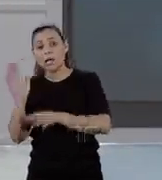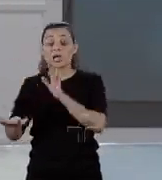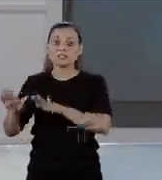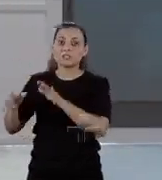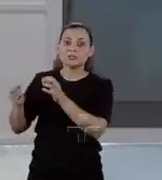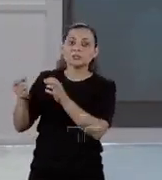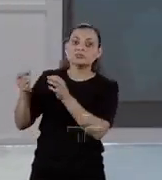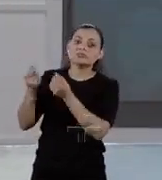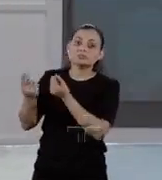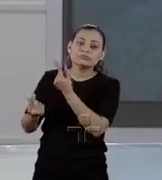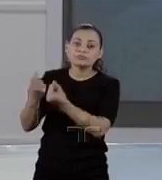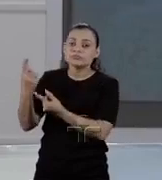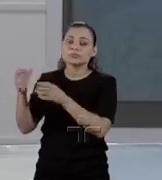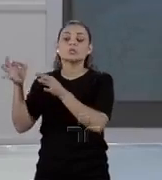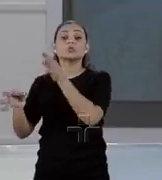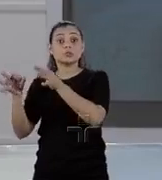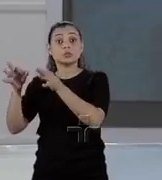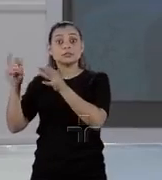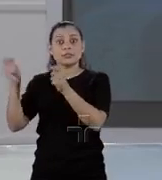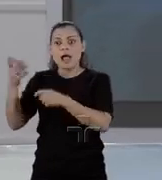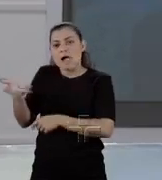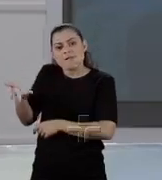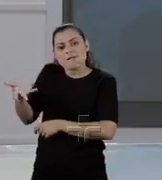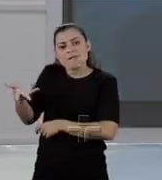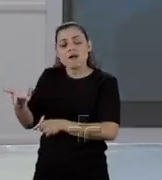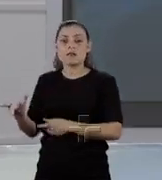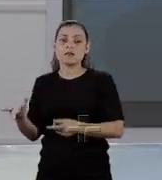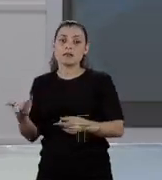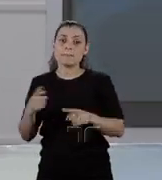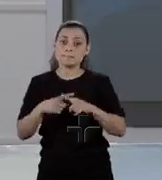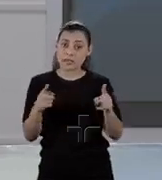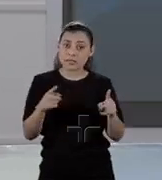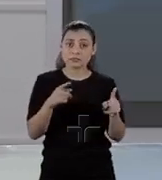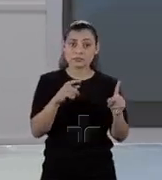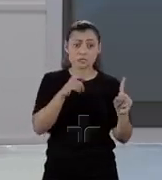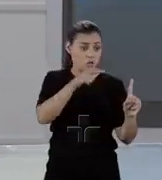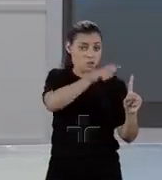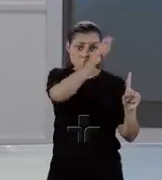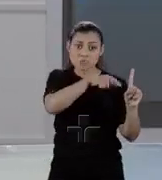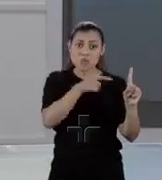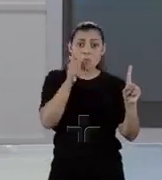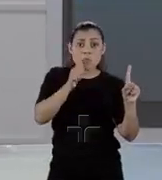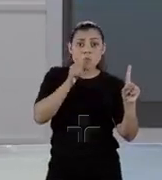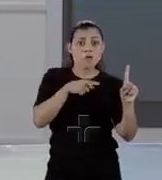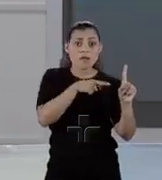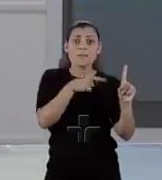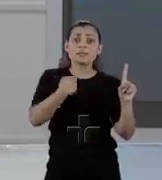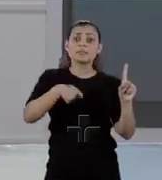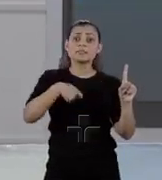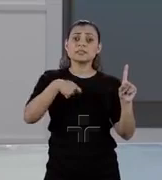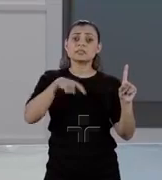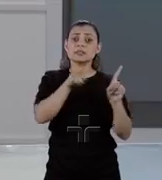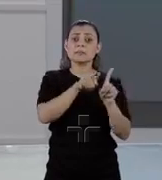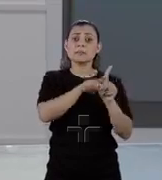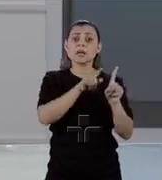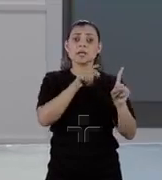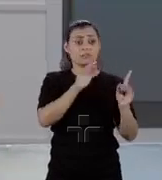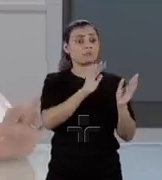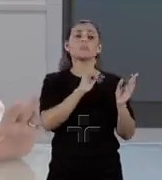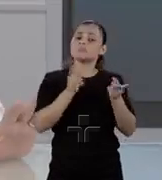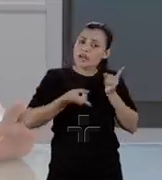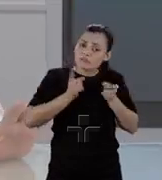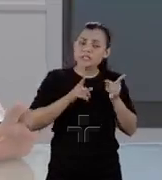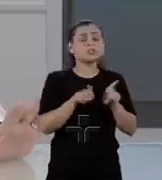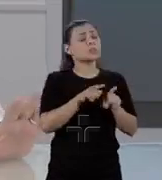eu não vejo nenhum problema em que, por exemplo, mulheres tomem aulas de defesa pessoal. certo? Nesse caso, ou travestis, ou